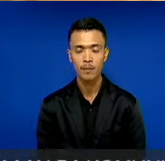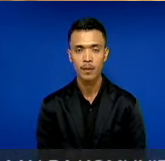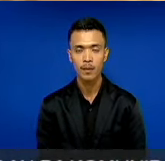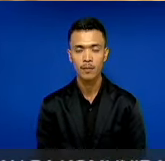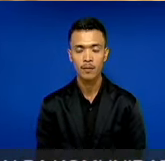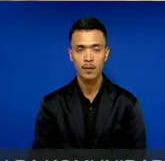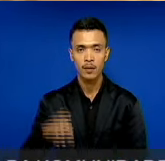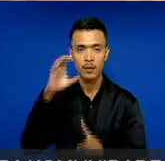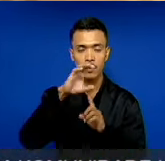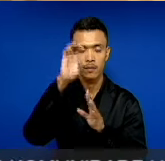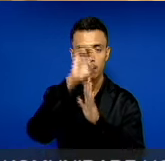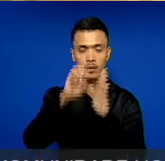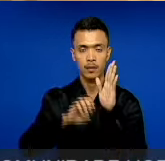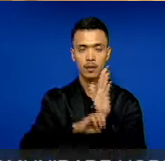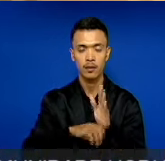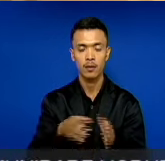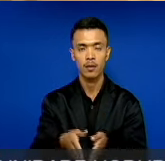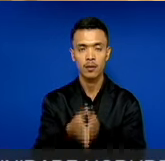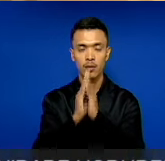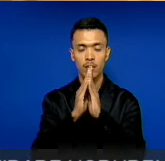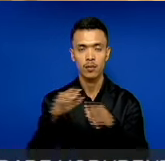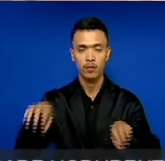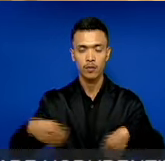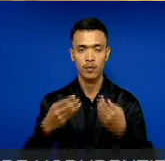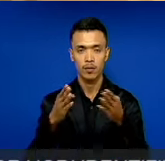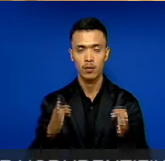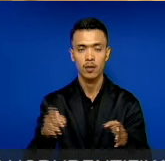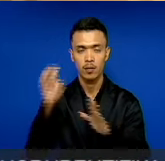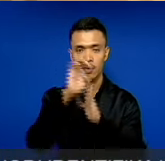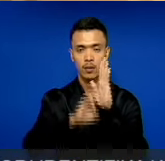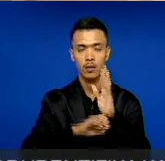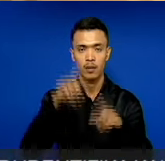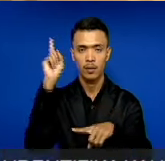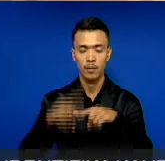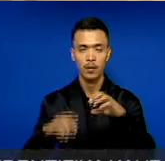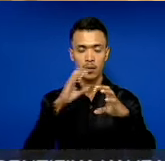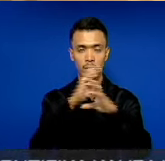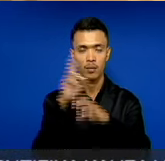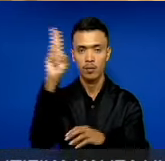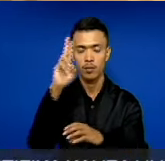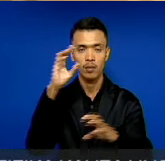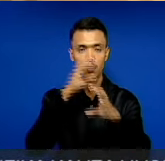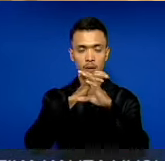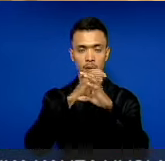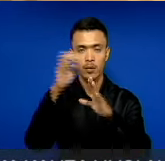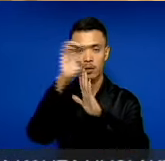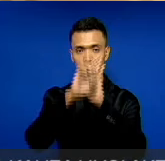Inspetor-Geral Estado Francisco de Carvalho, russo agente Estado, labele utiliza careta Estado para necessidade